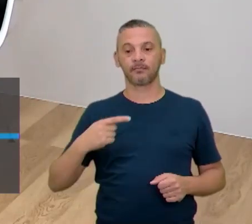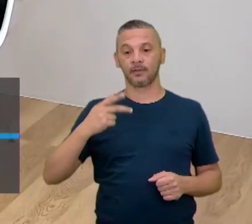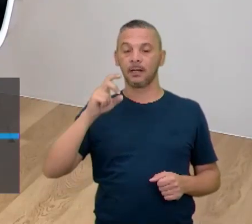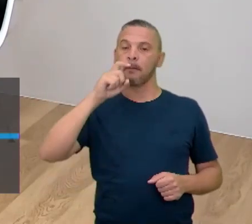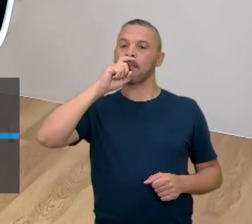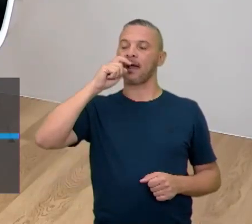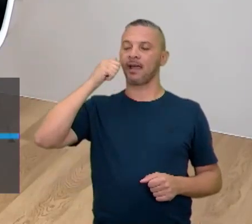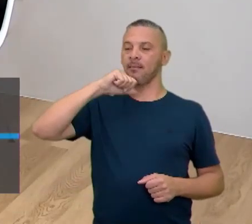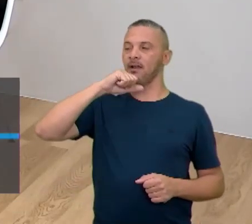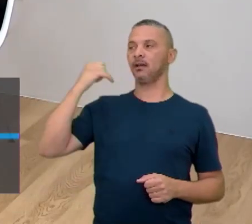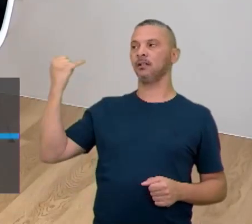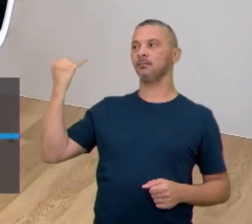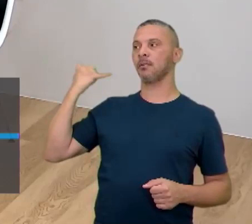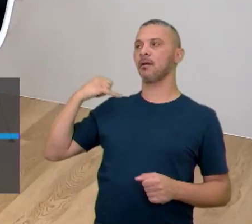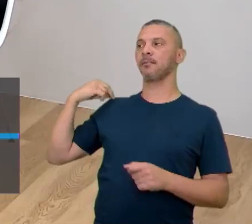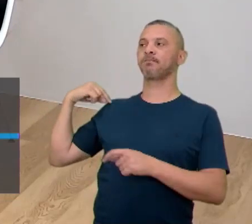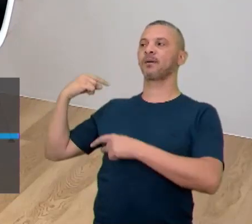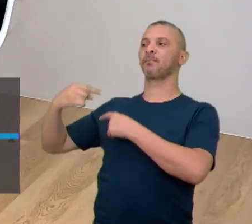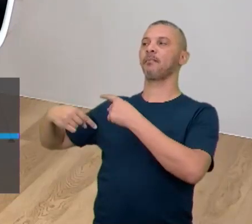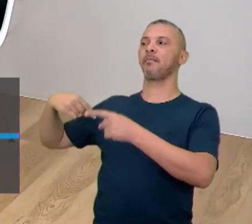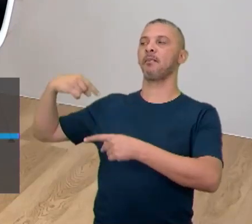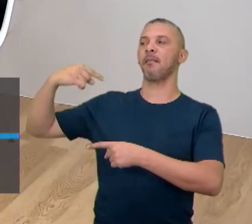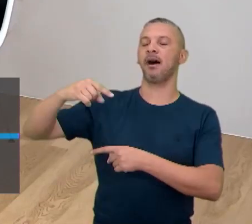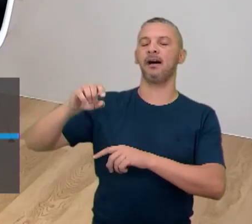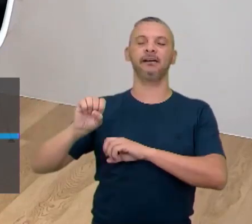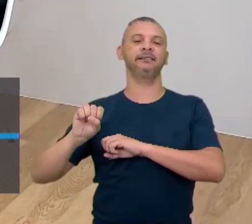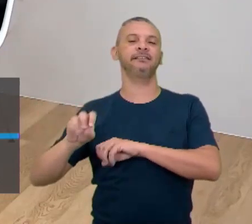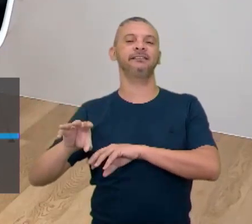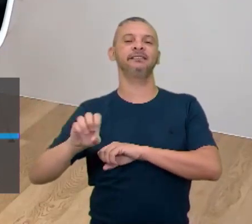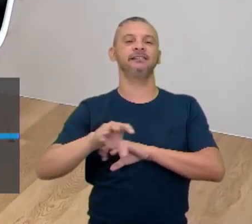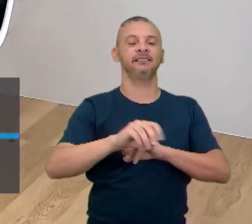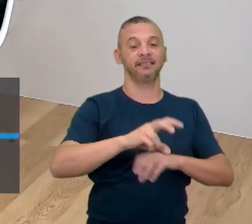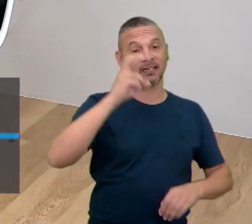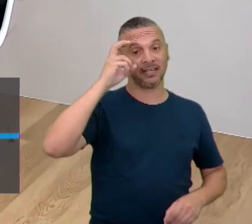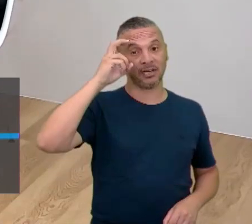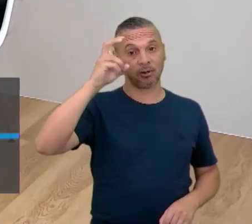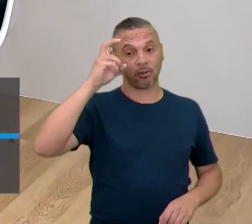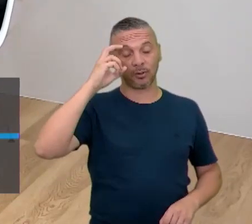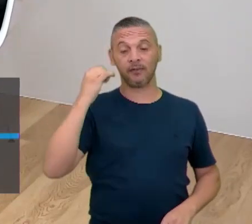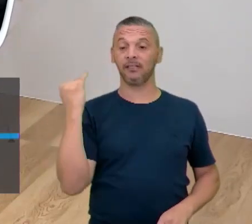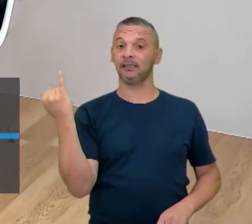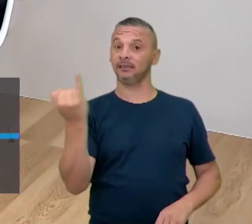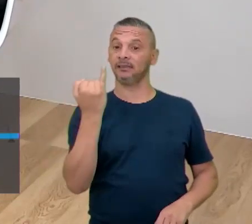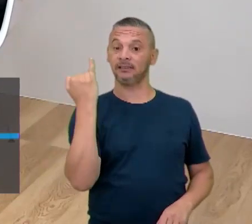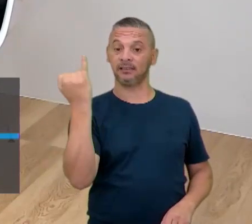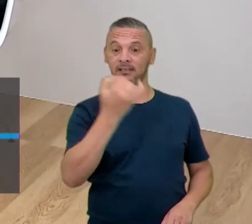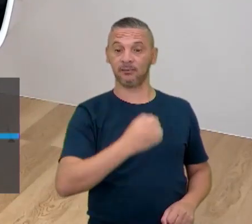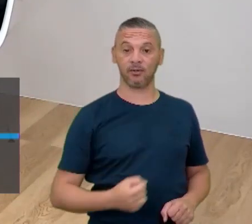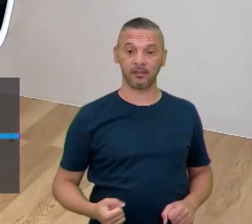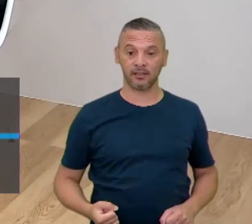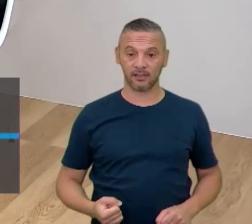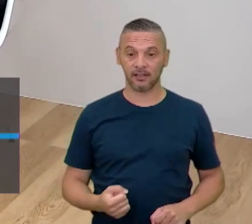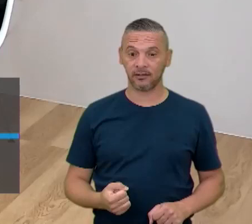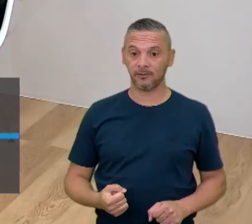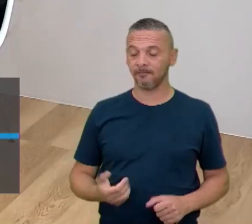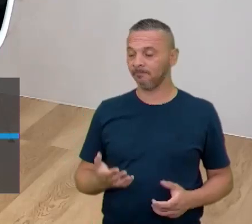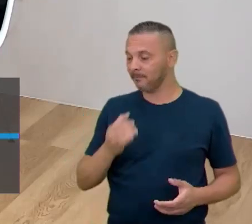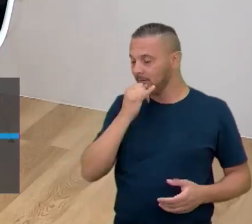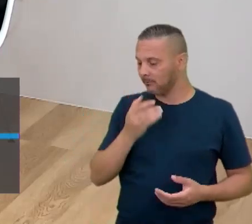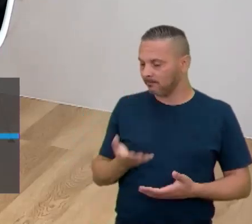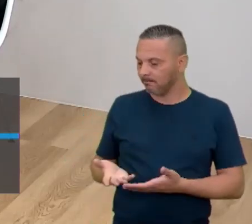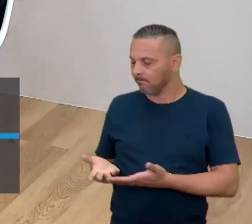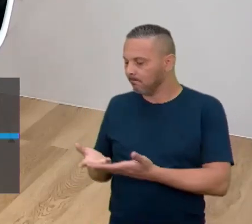nossos pais, né? A questão dos legados culturais, né? A gente pode incluir aí principalmente aquela frase: eu vou te deixar